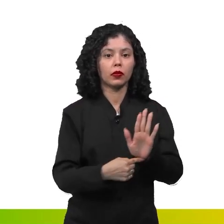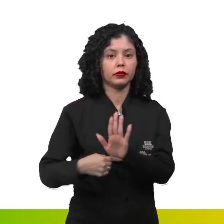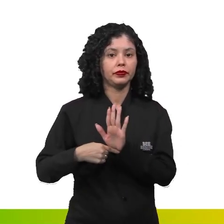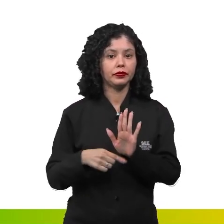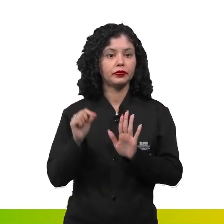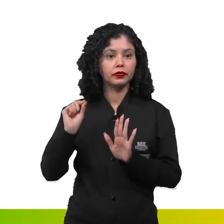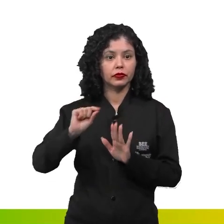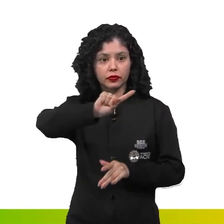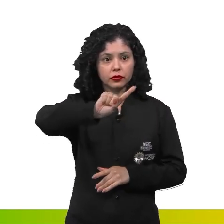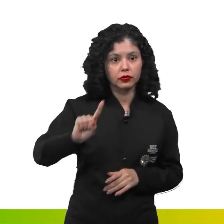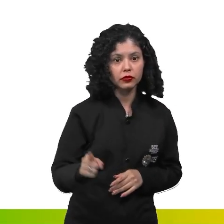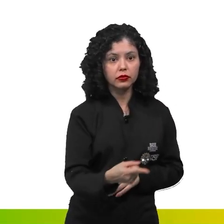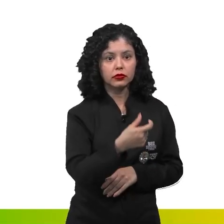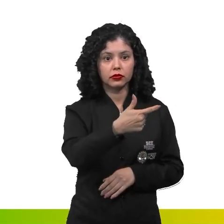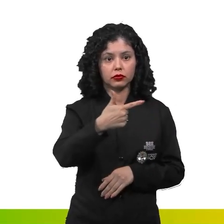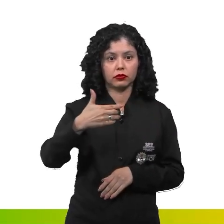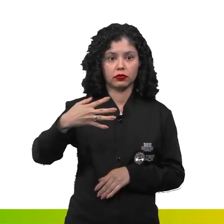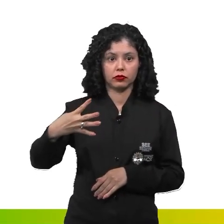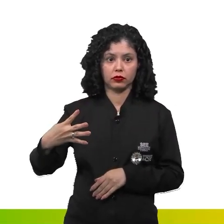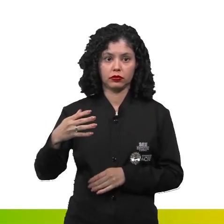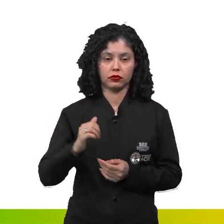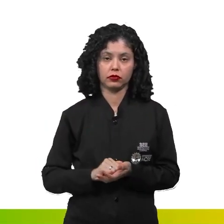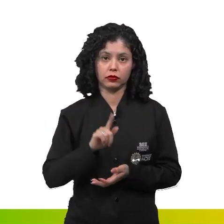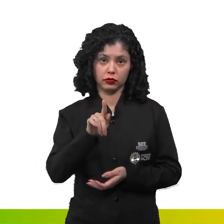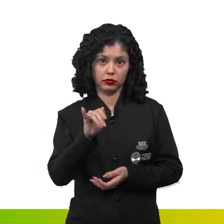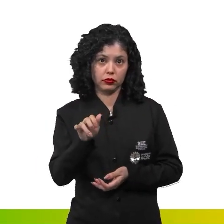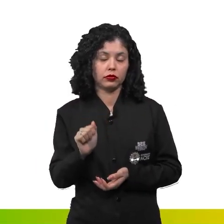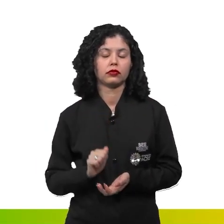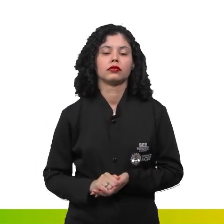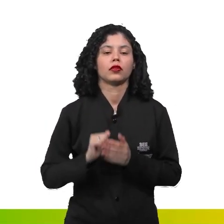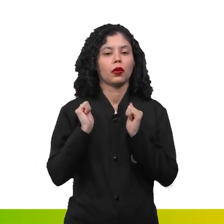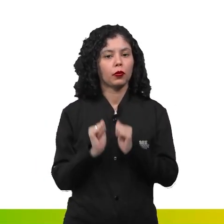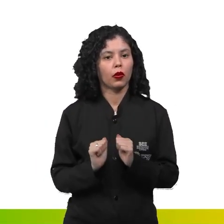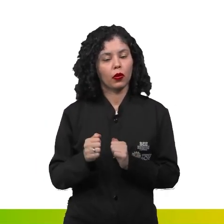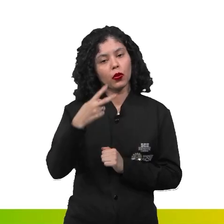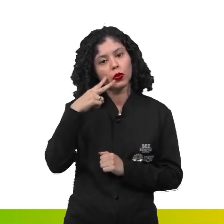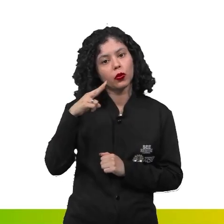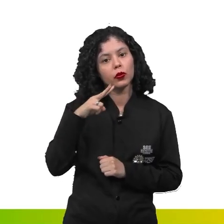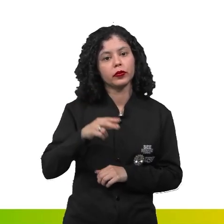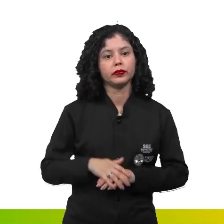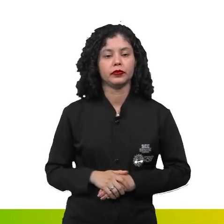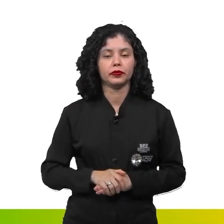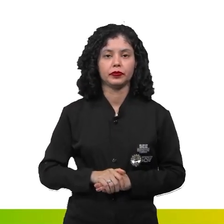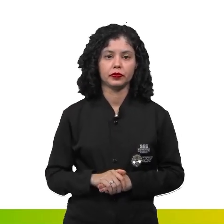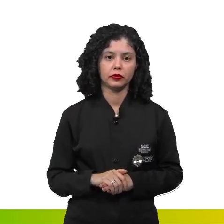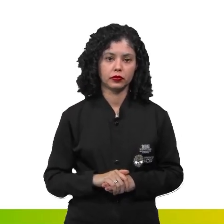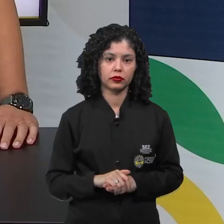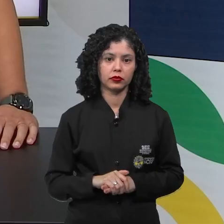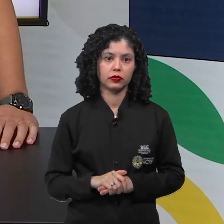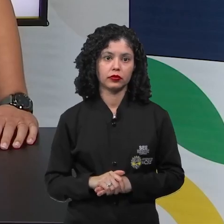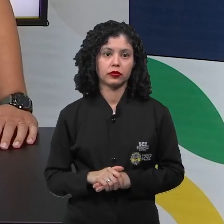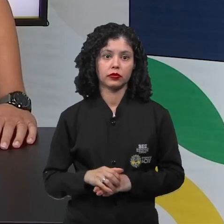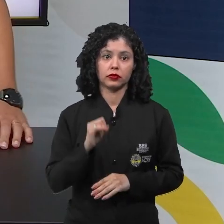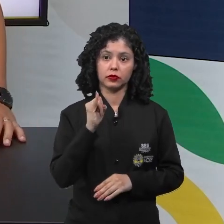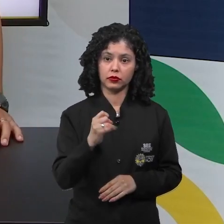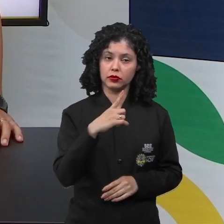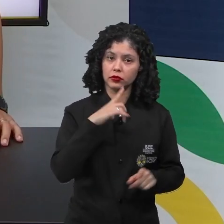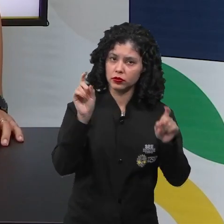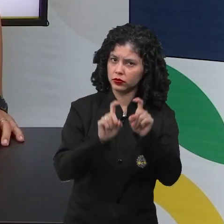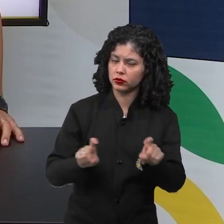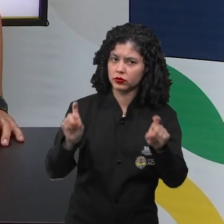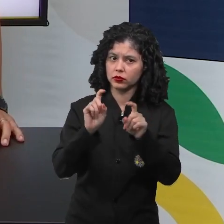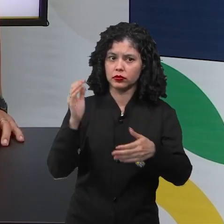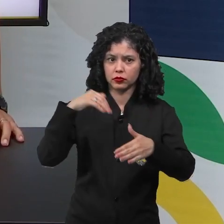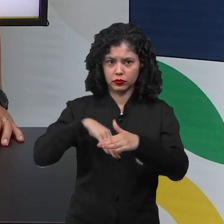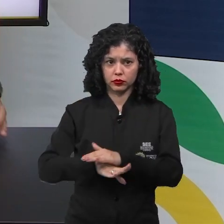representa 1024 gigabytes, como você pode ver aqui. Então, se você tem um computador